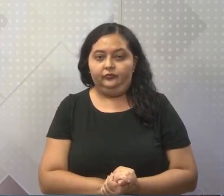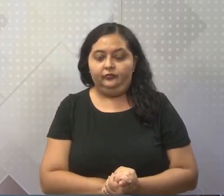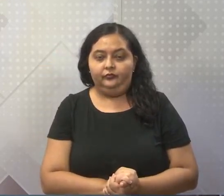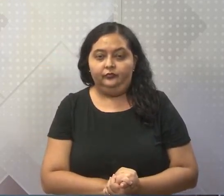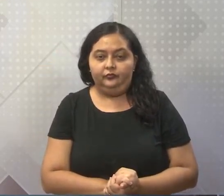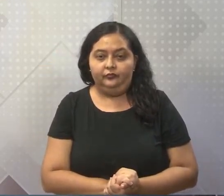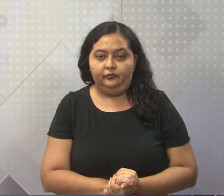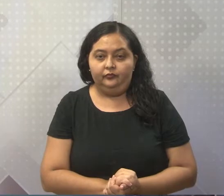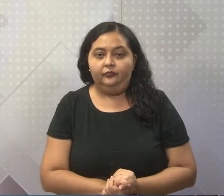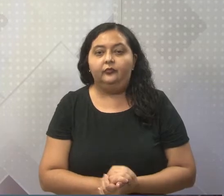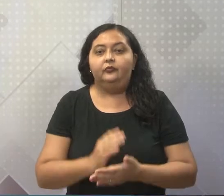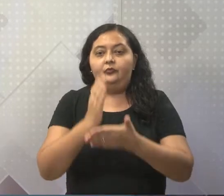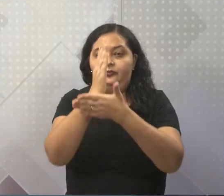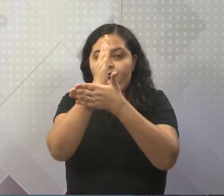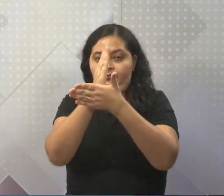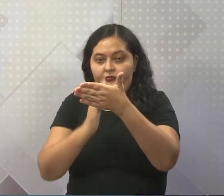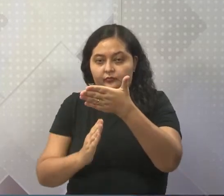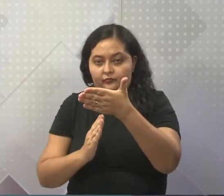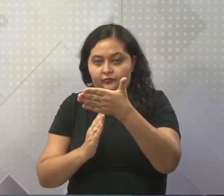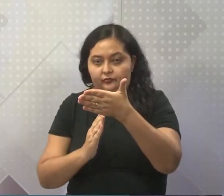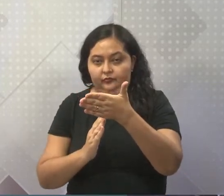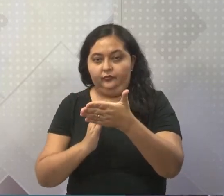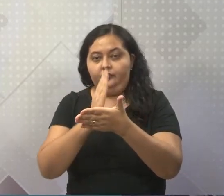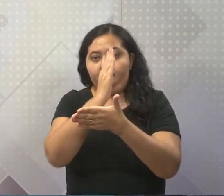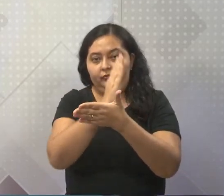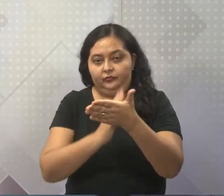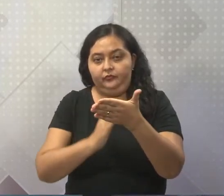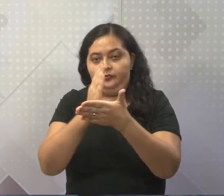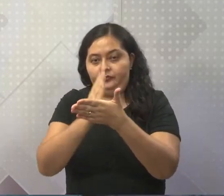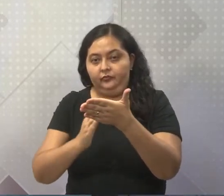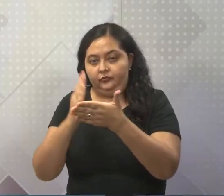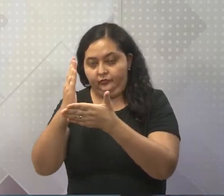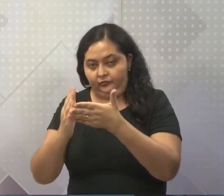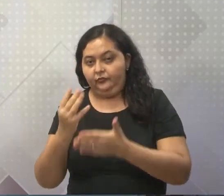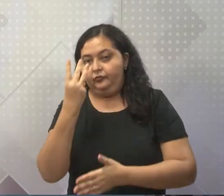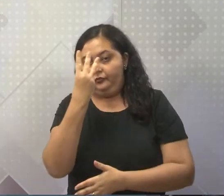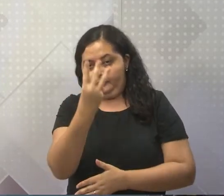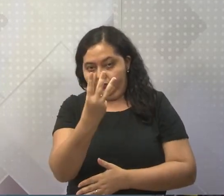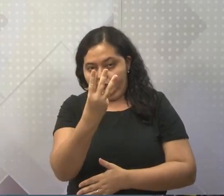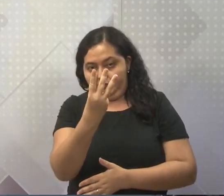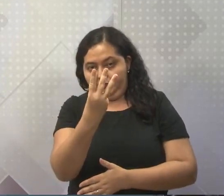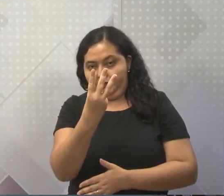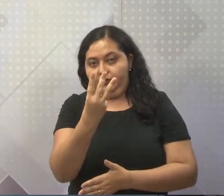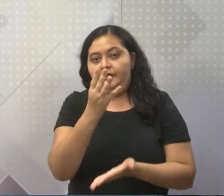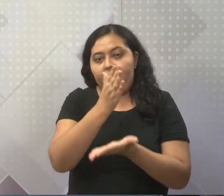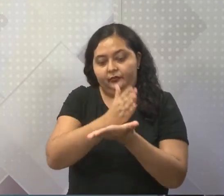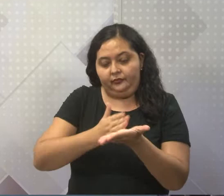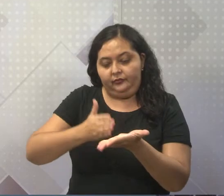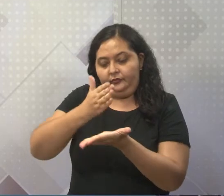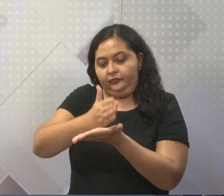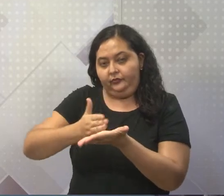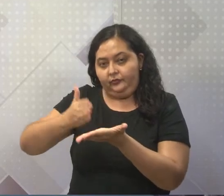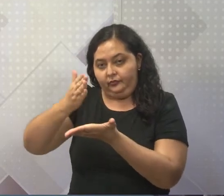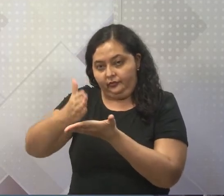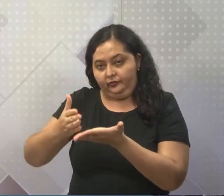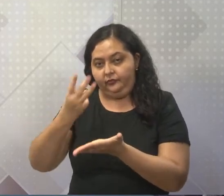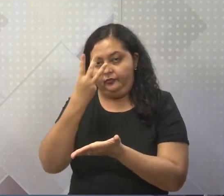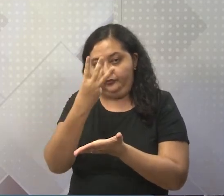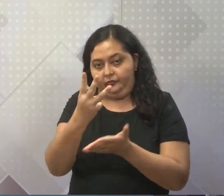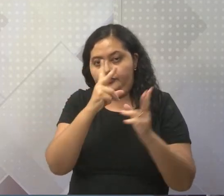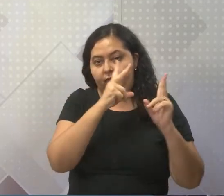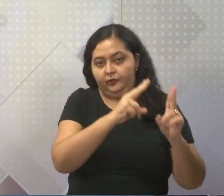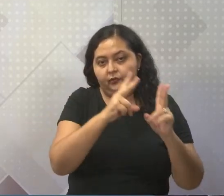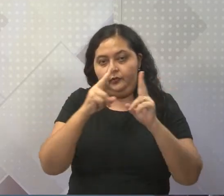eu vou repartir esse retângulo em três partes iguais. Dessas três partes,